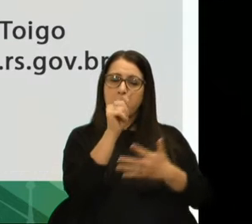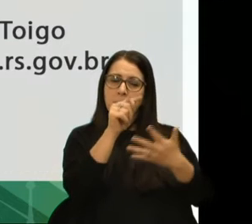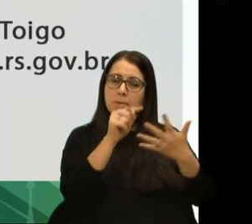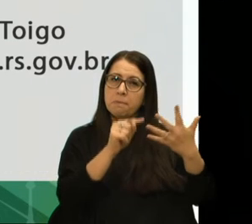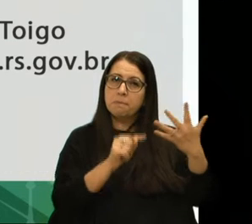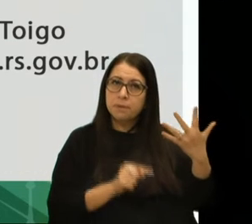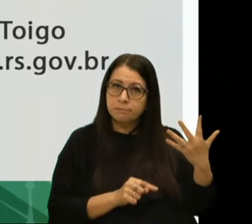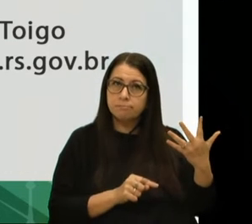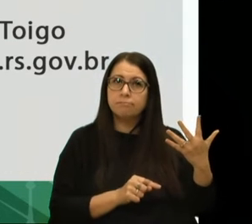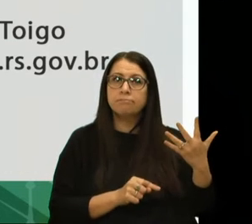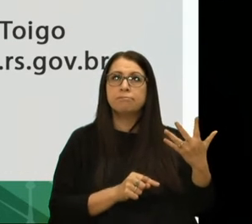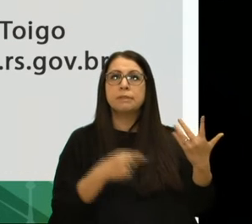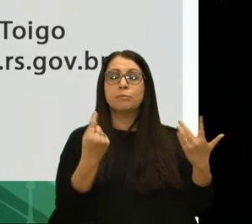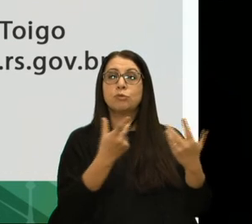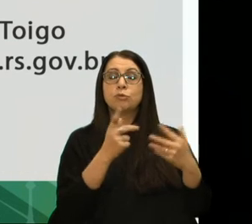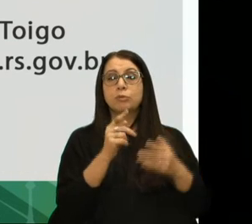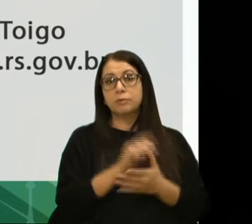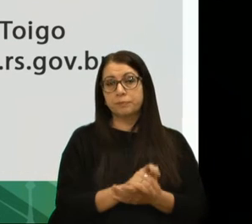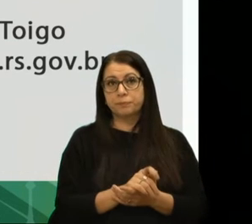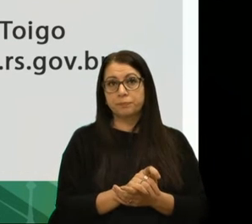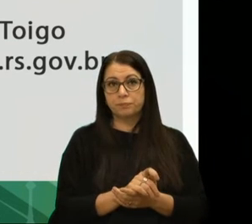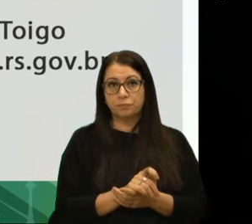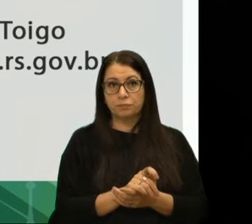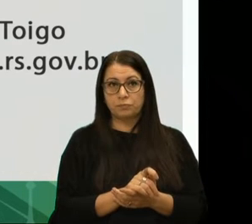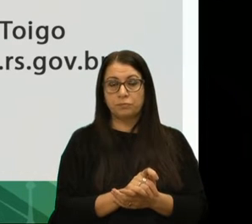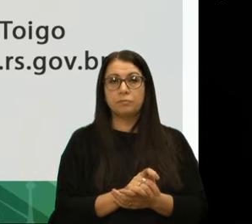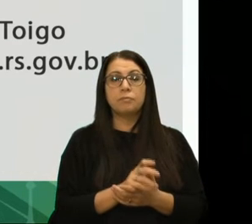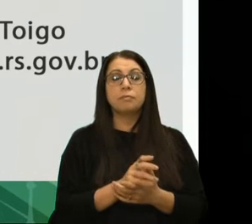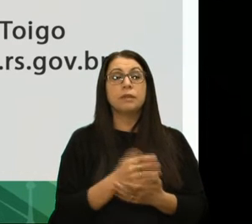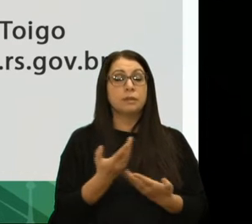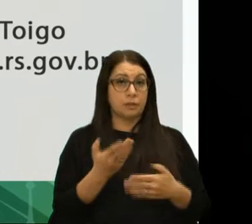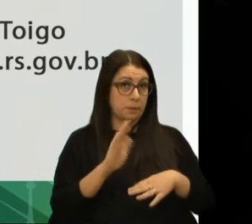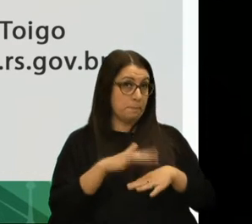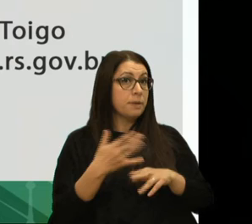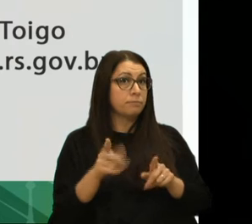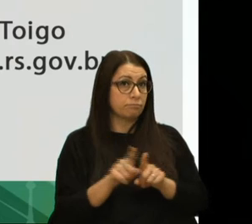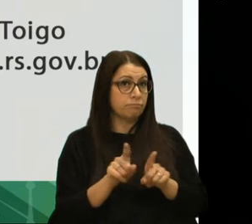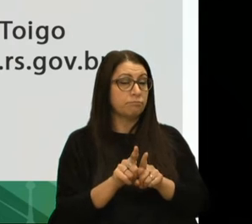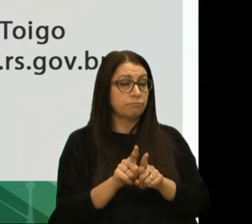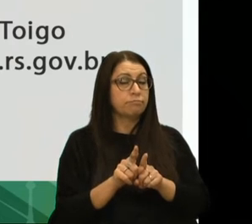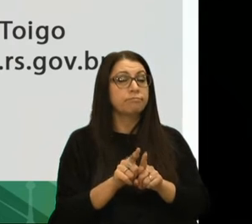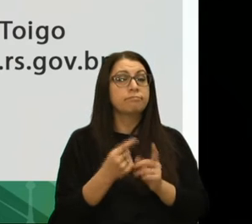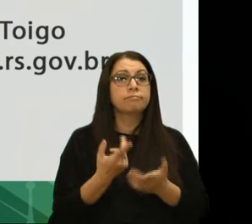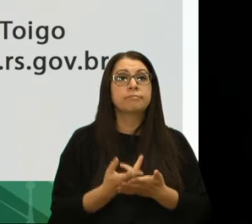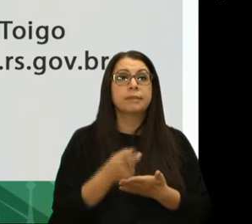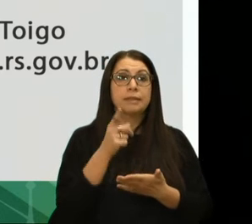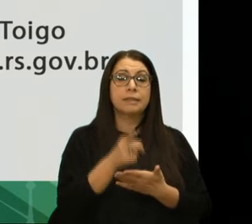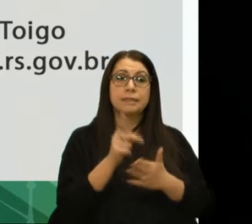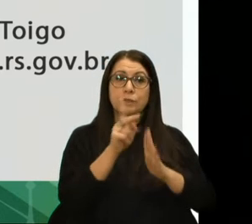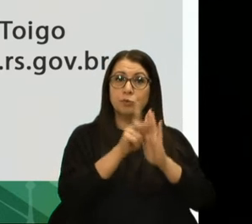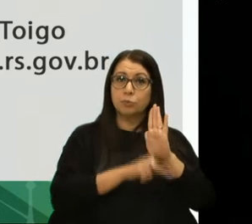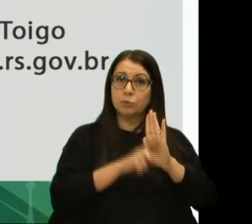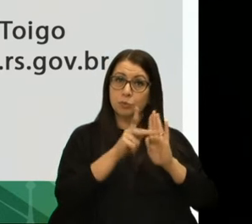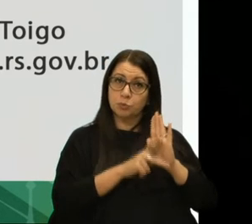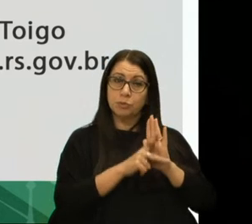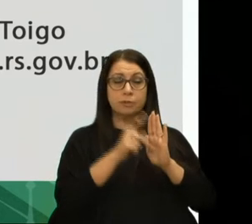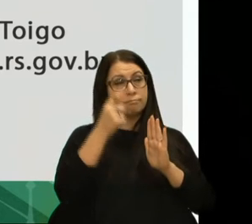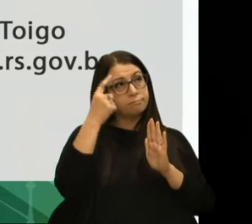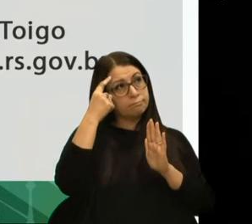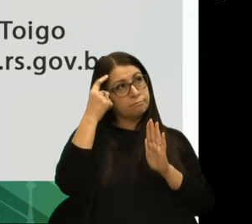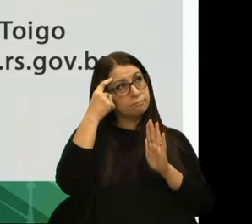poderemos colocar. E mais, nobres pares, esse é um projeto que se